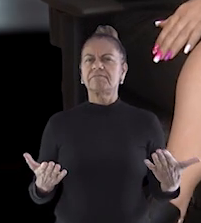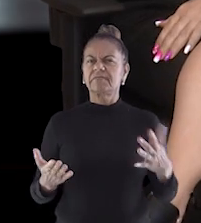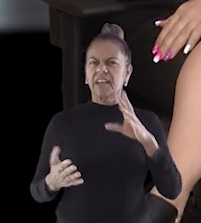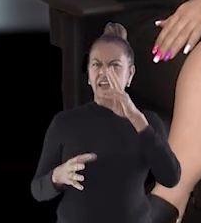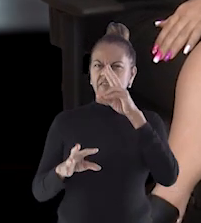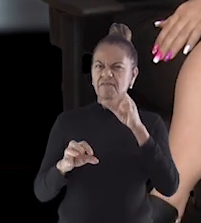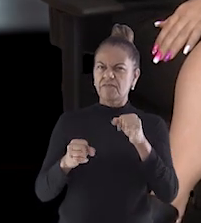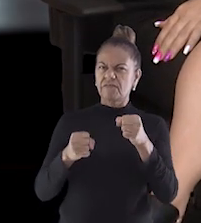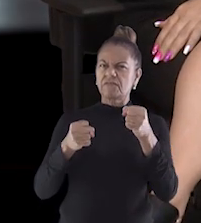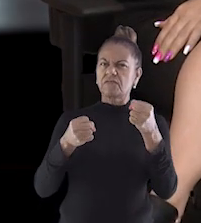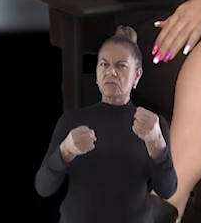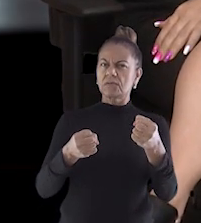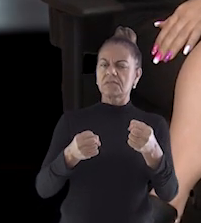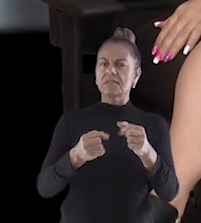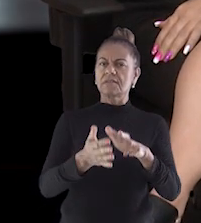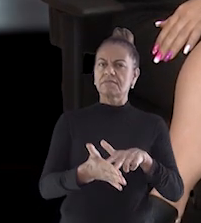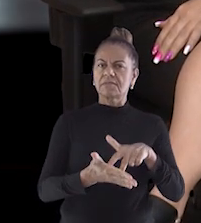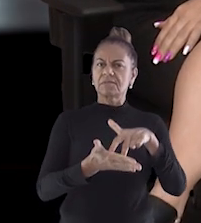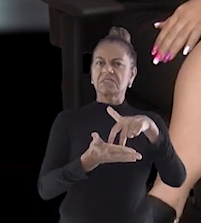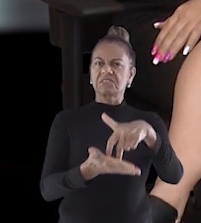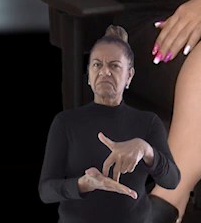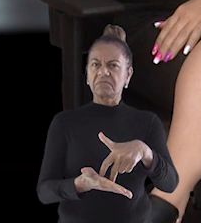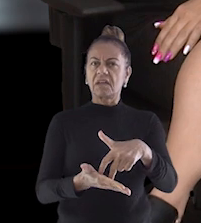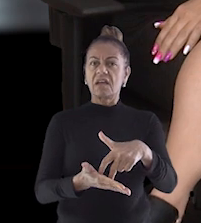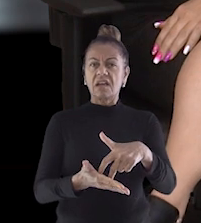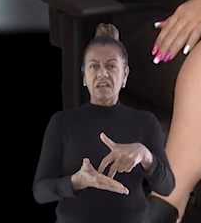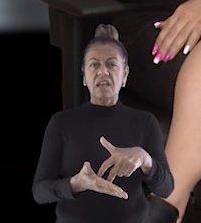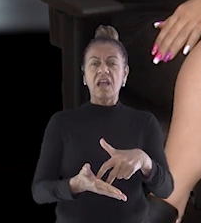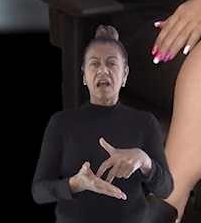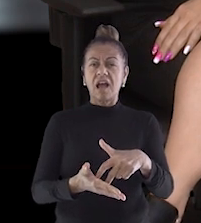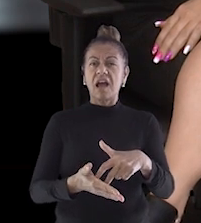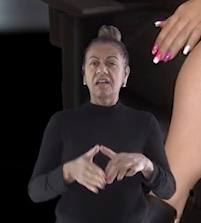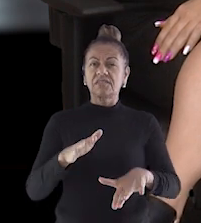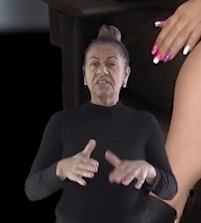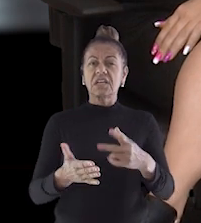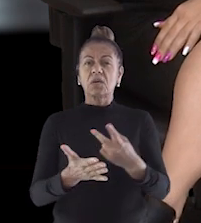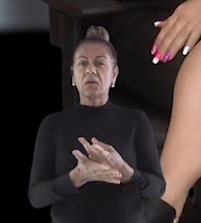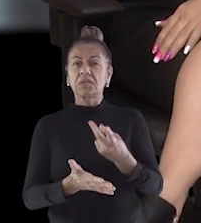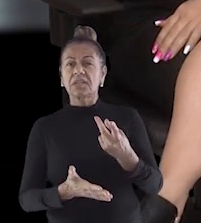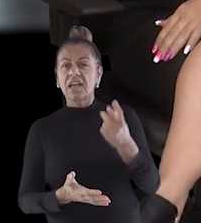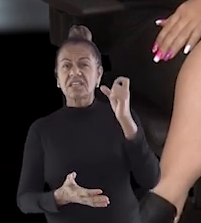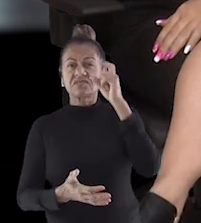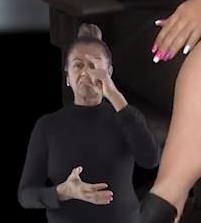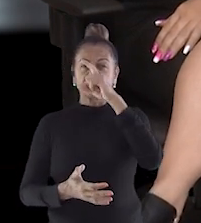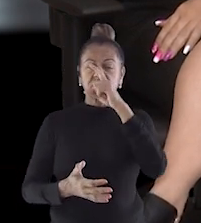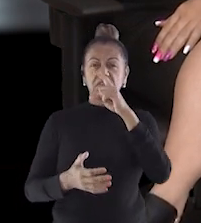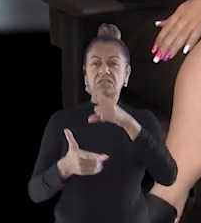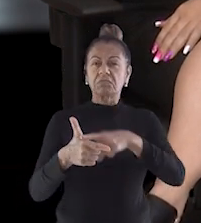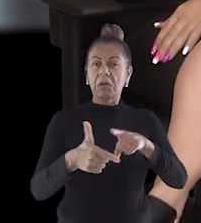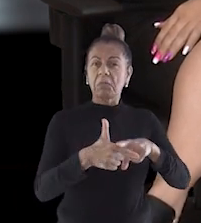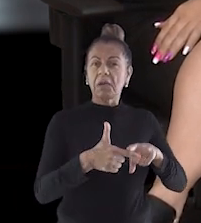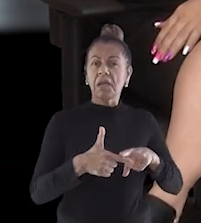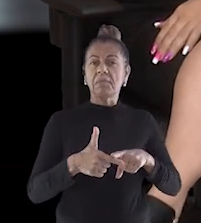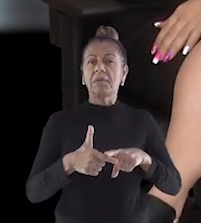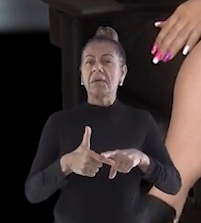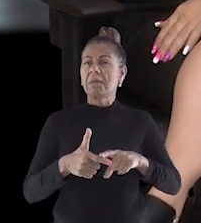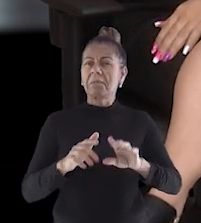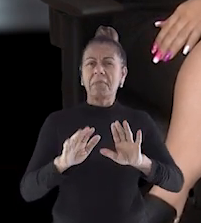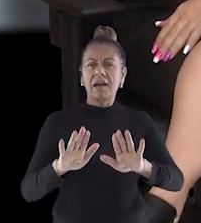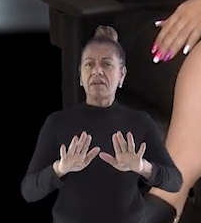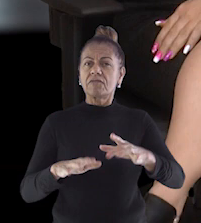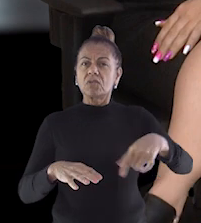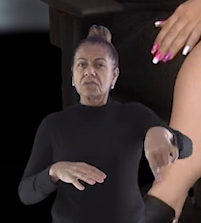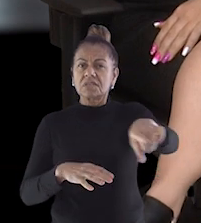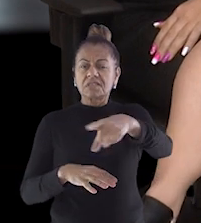É a fé em Deus e a força que nos mantém de pé perante as diversidades da vida. Nunca